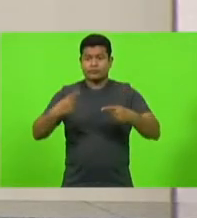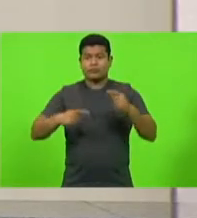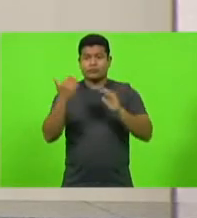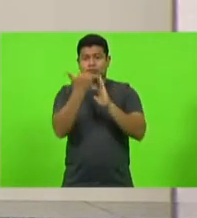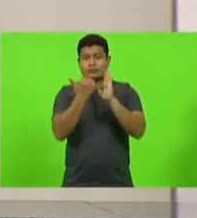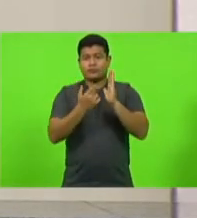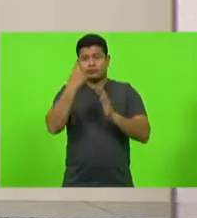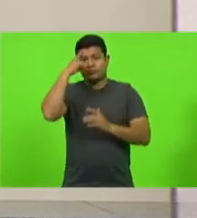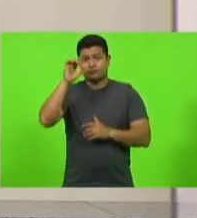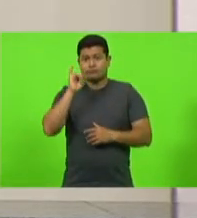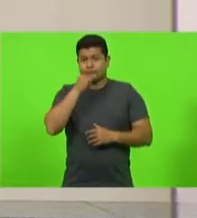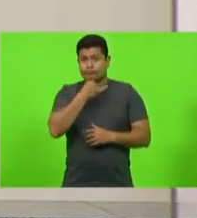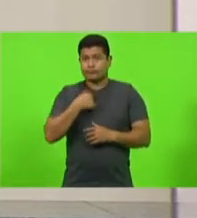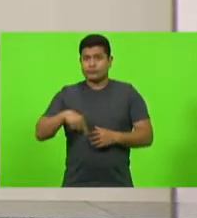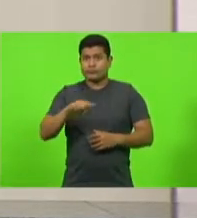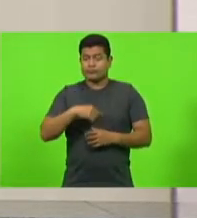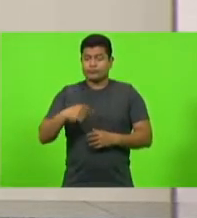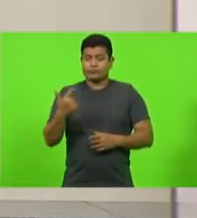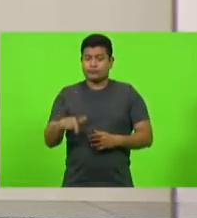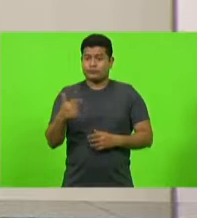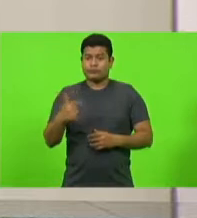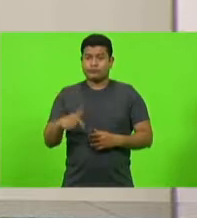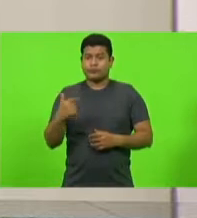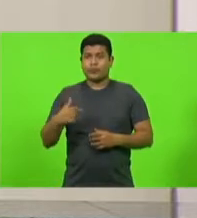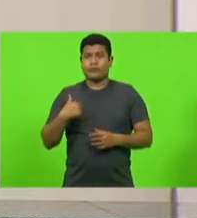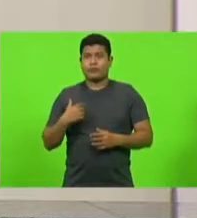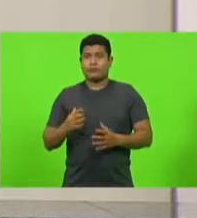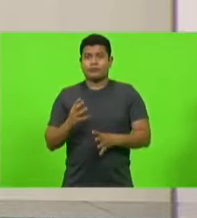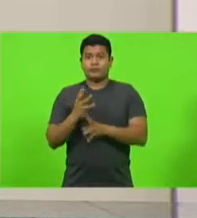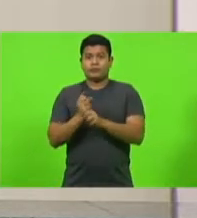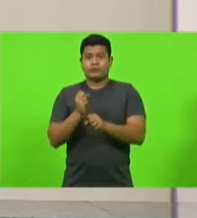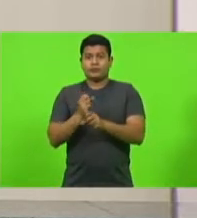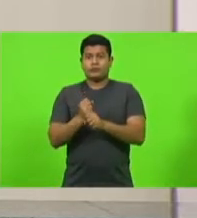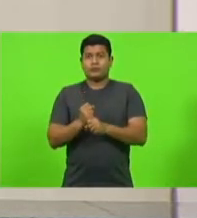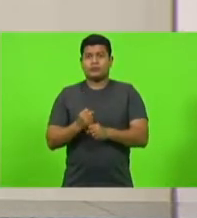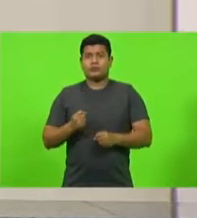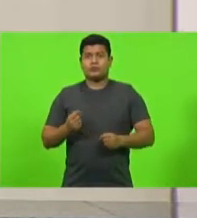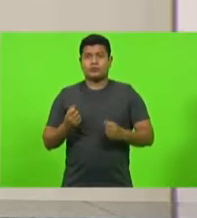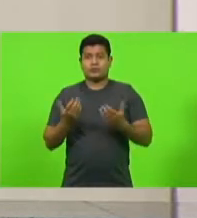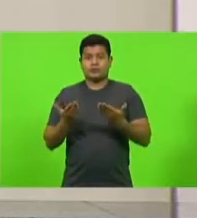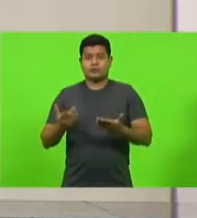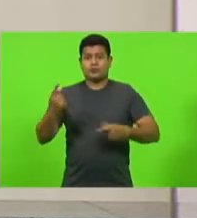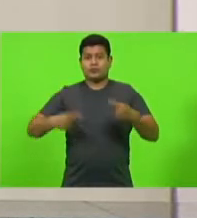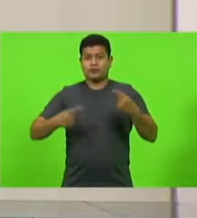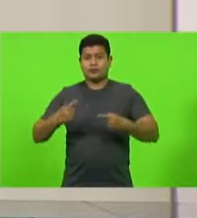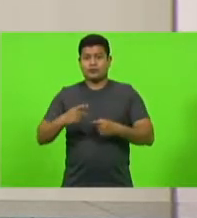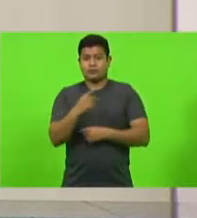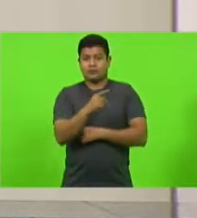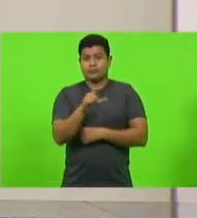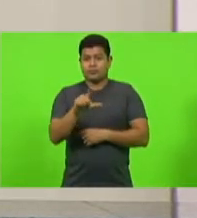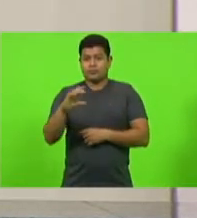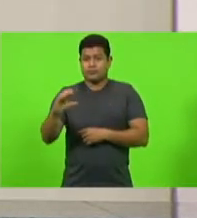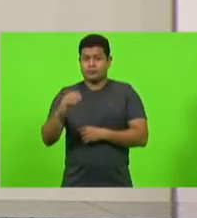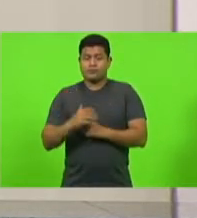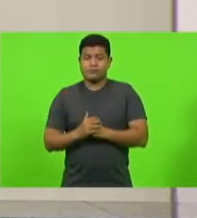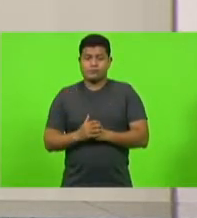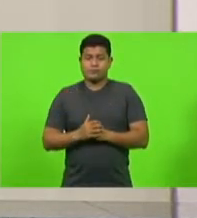dia, mas, infelizmente, nós não temos o quórum qualificado para apreciarmos uma lei complementar.